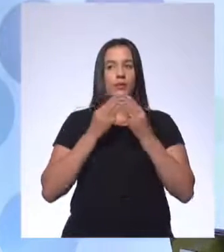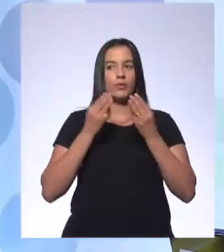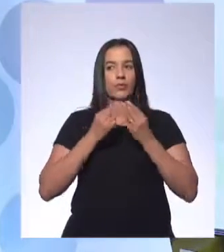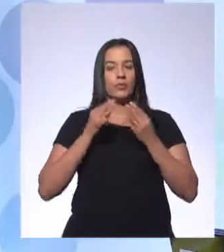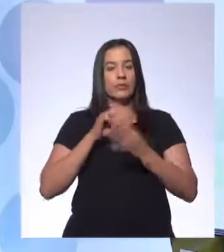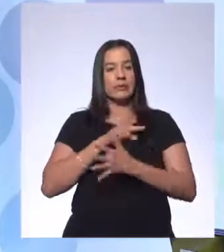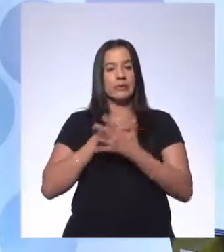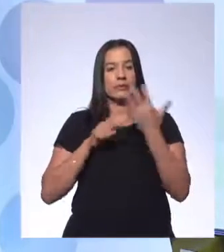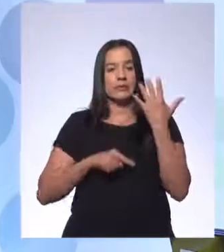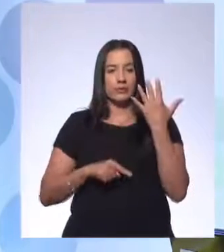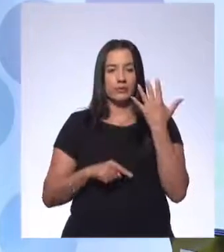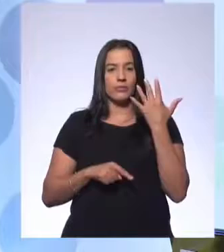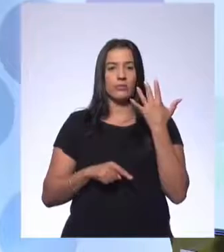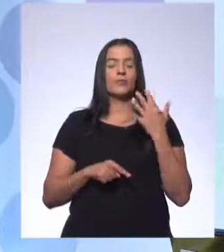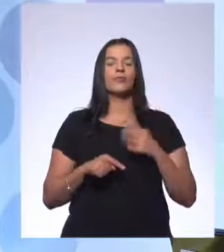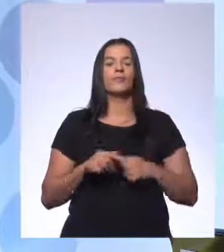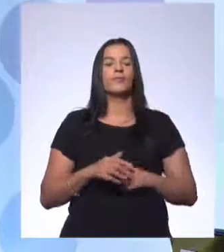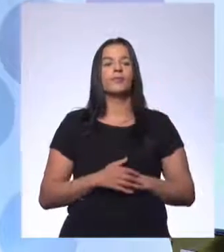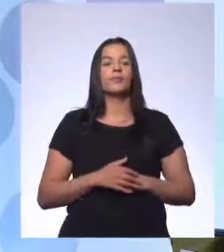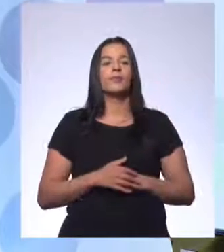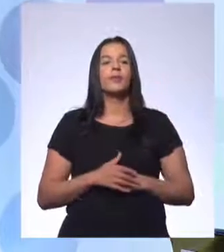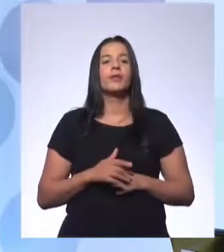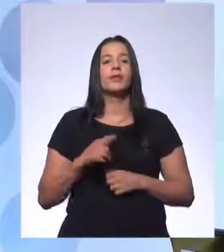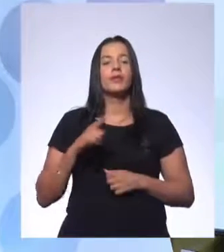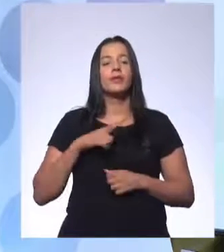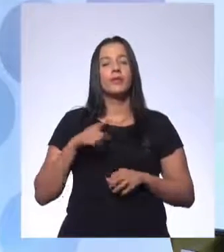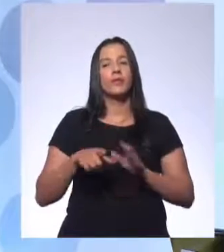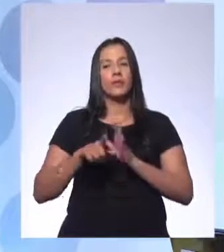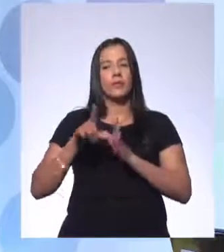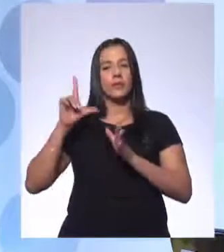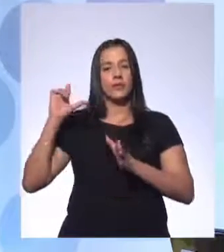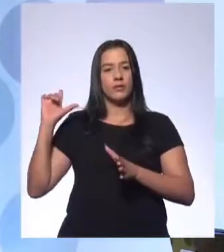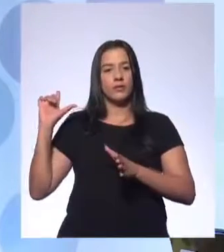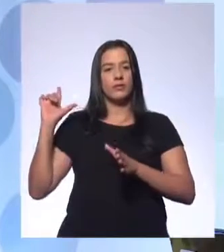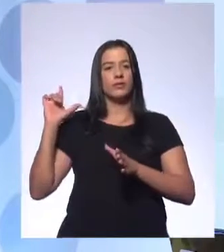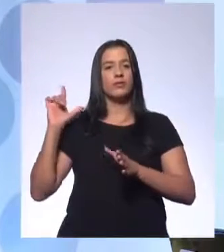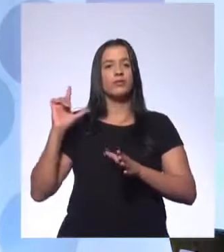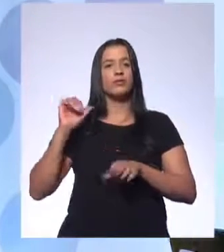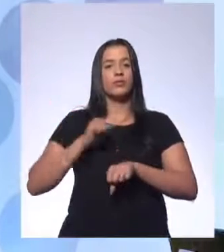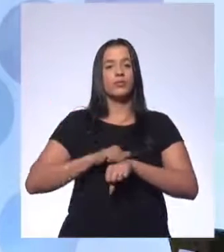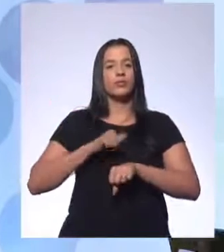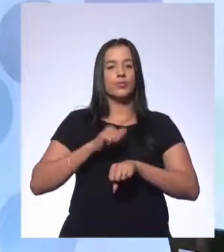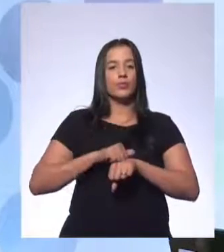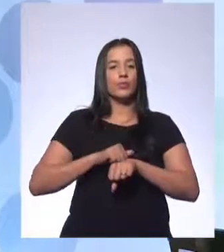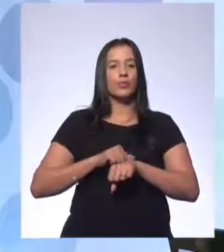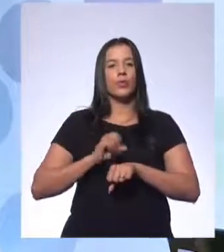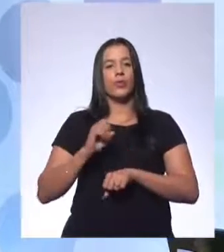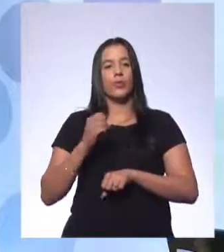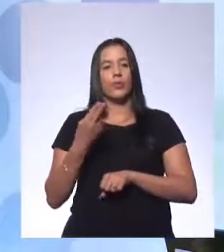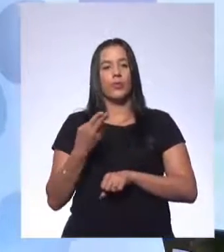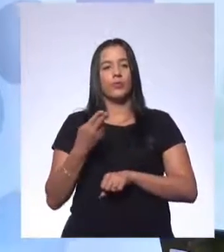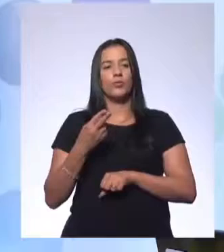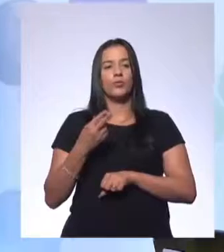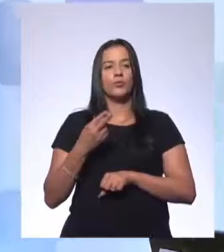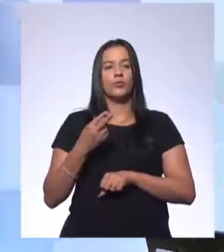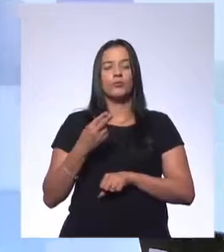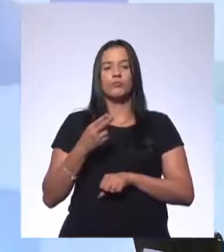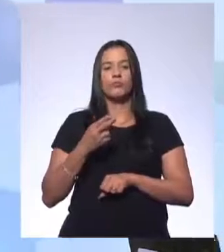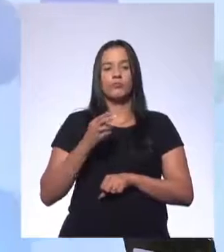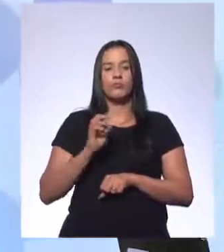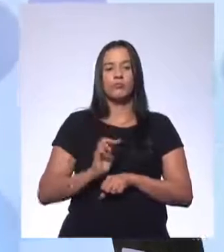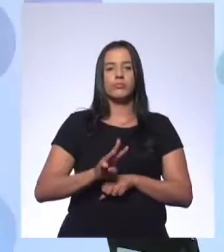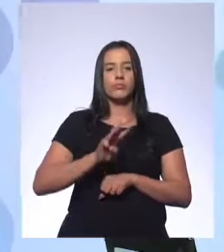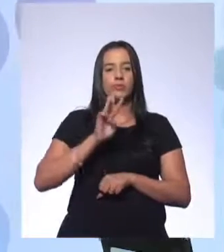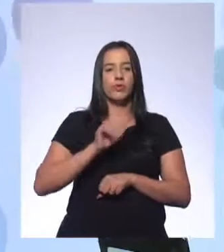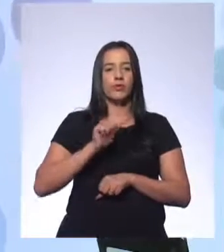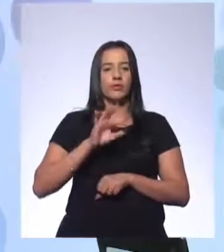líquido, gasoso e plasma. O estado antes do sólido a gente chama de supersólido, ou estado de Bose-Einstein, tá bom? 5 estados da